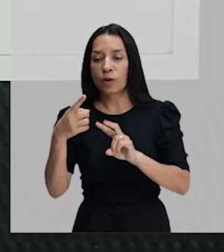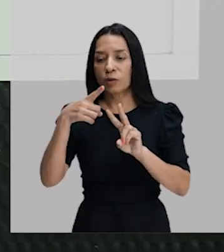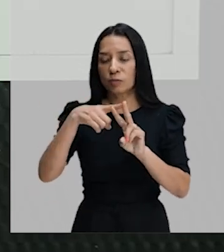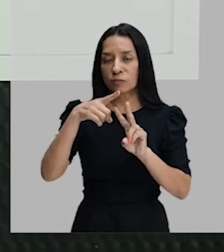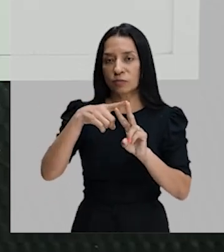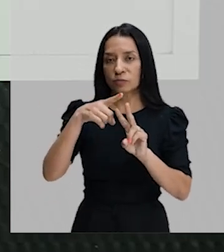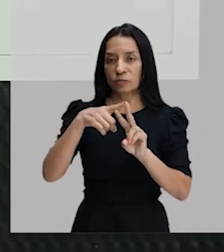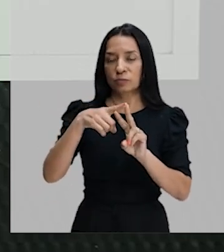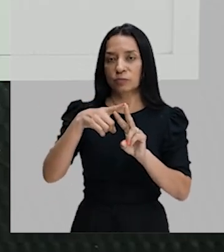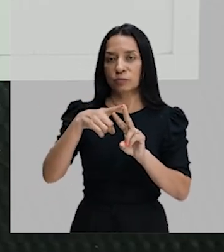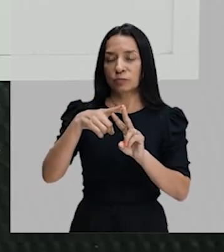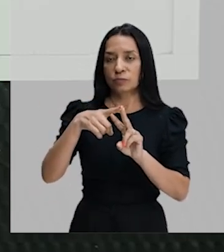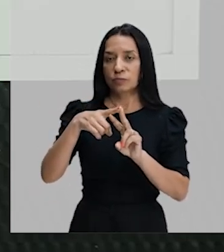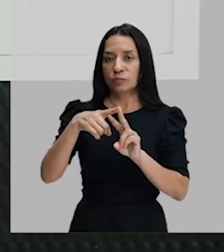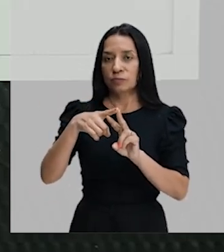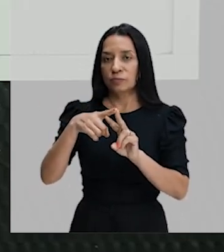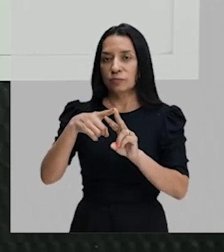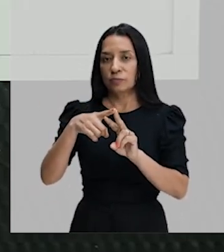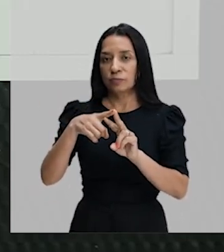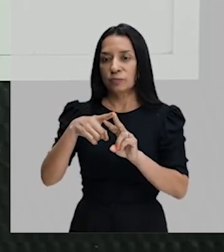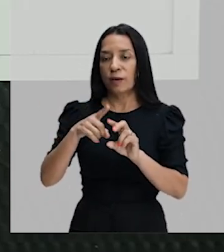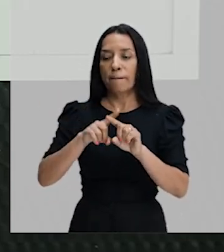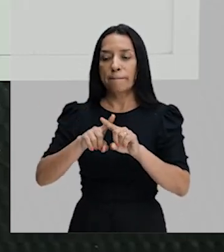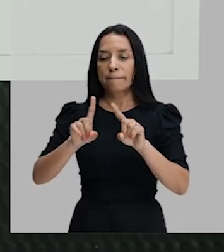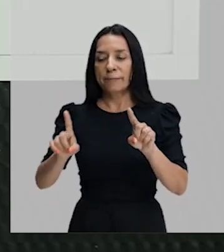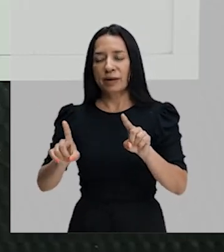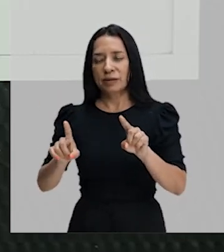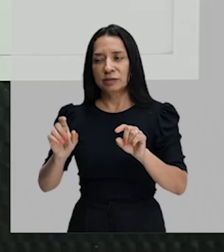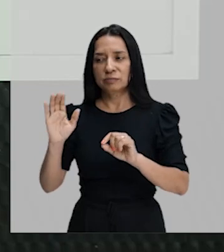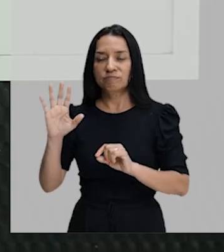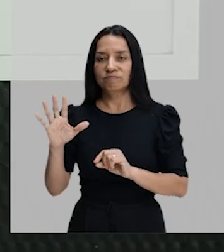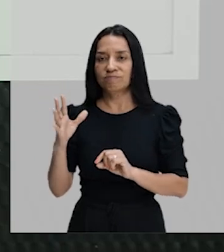vetor soma, certo? Só que as situações